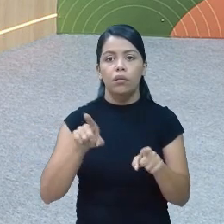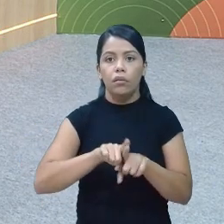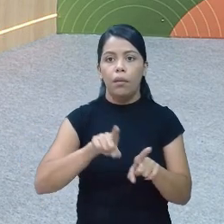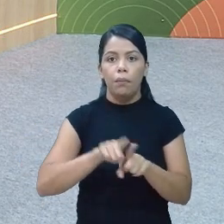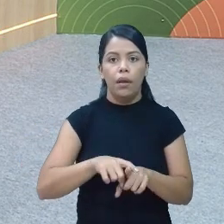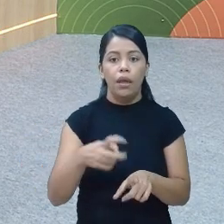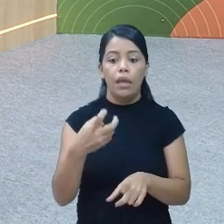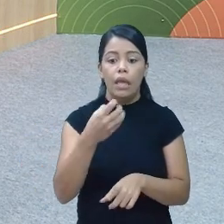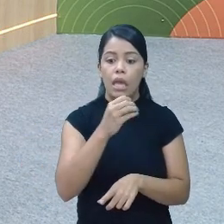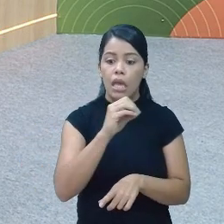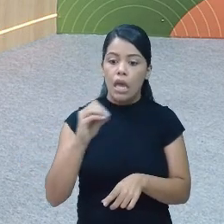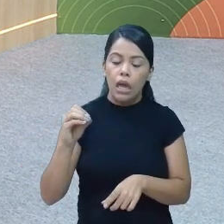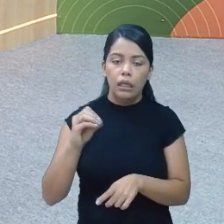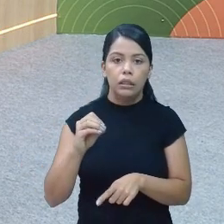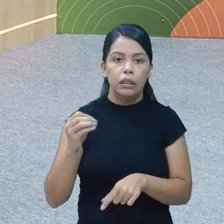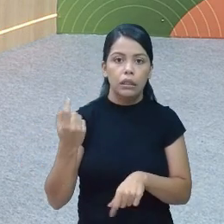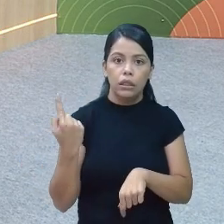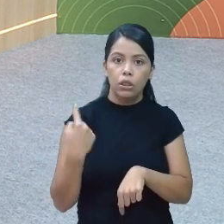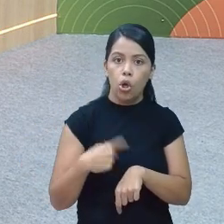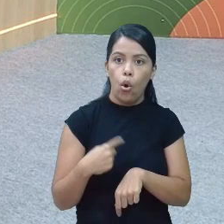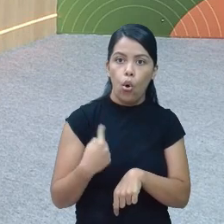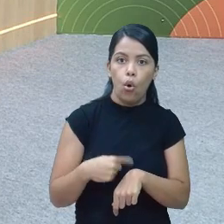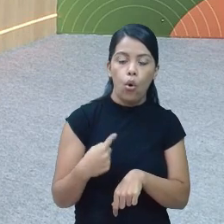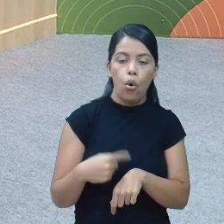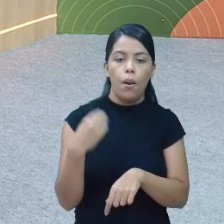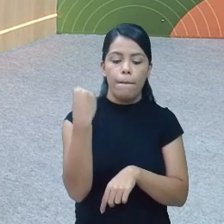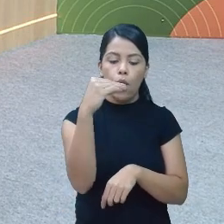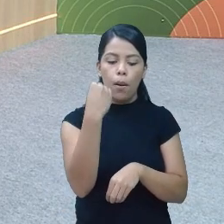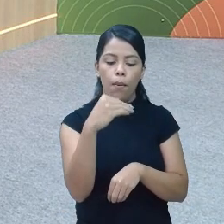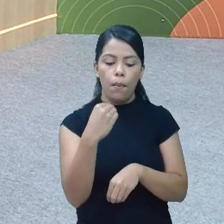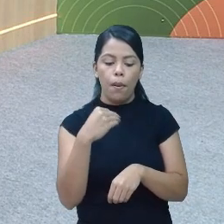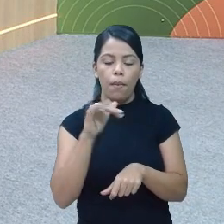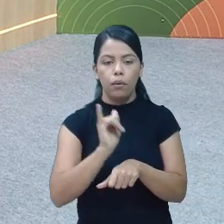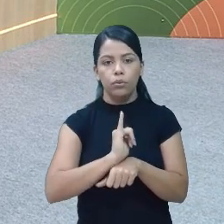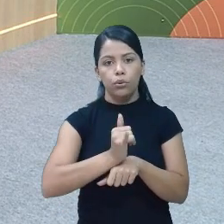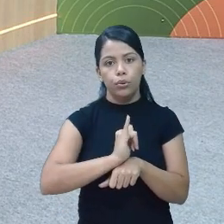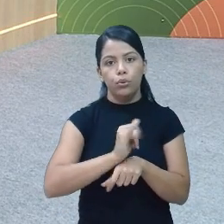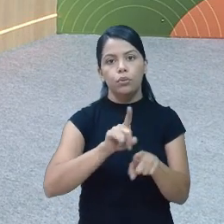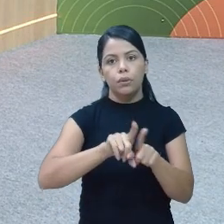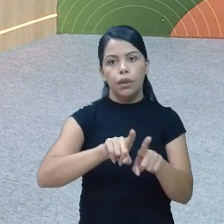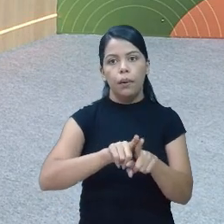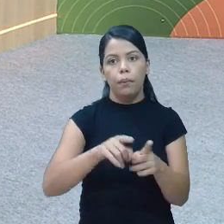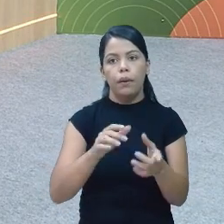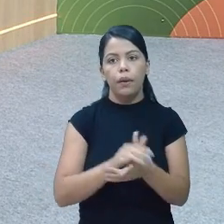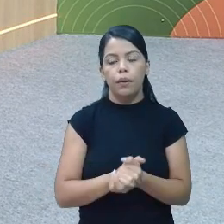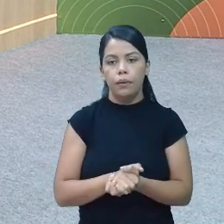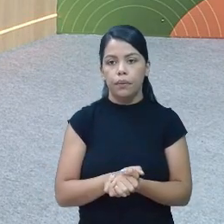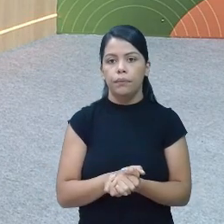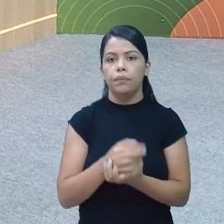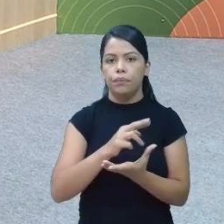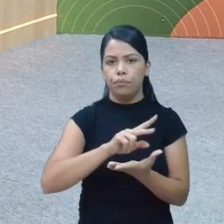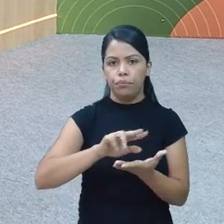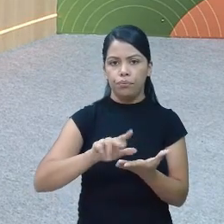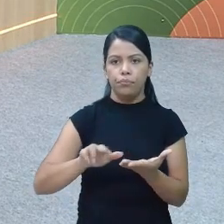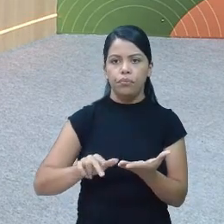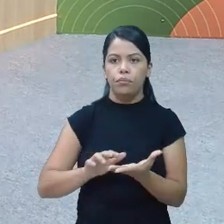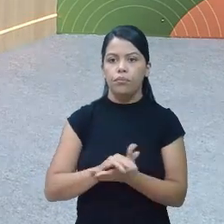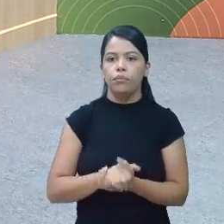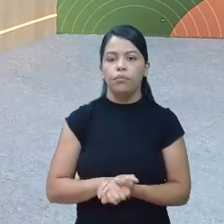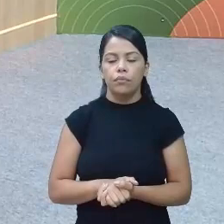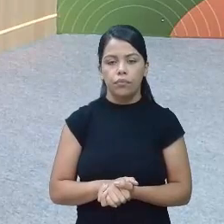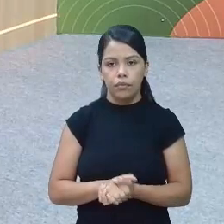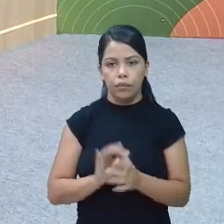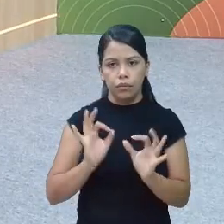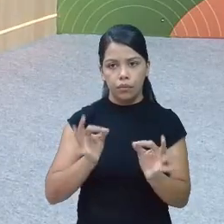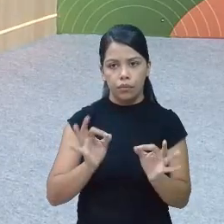horas que são postadas no YouTube, tá certo? E aí o número de encomendas via Amazon, tá